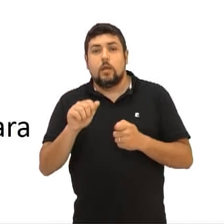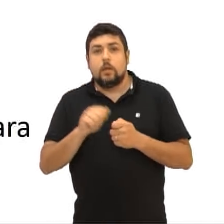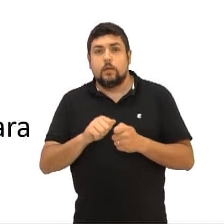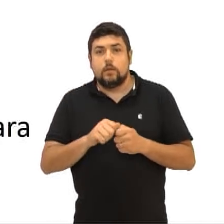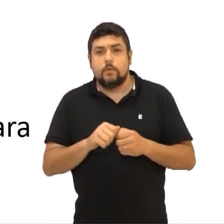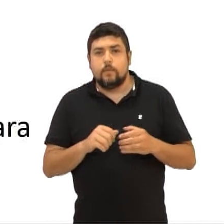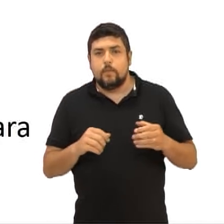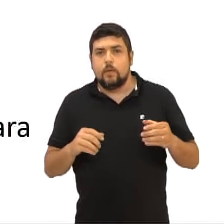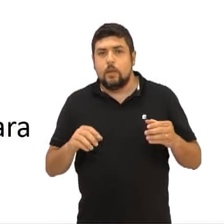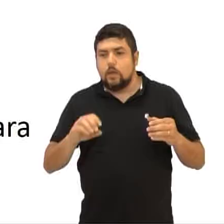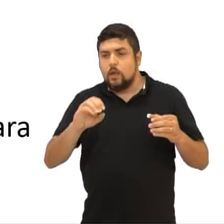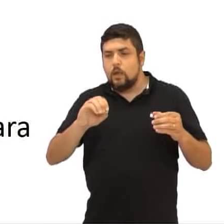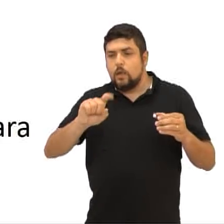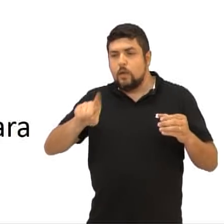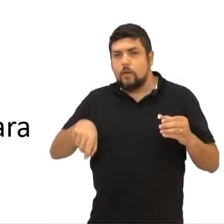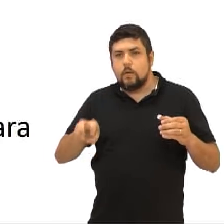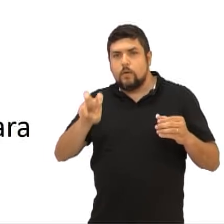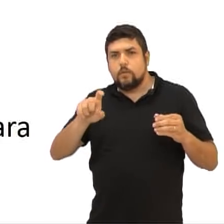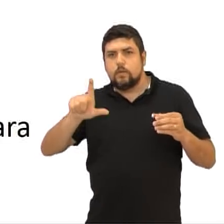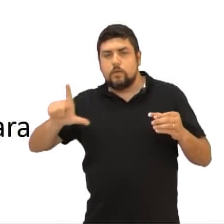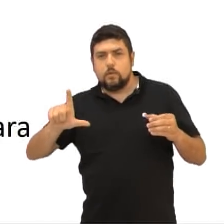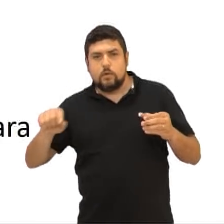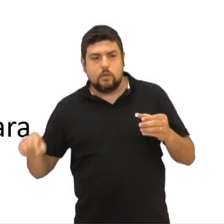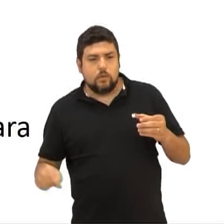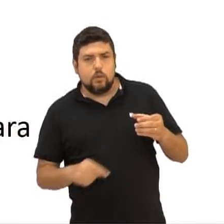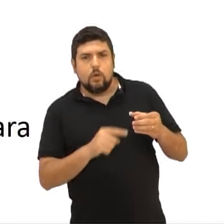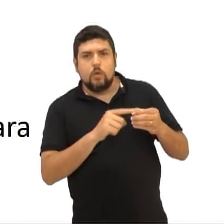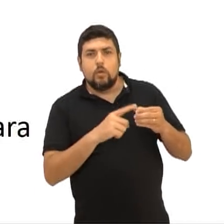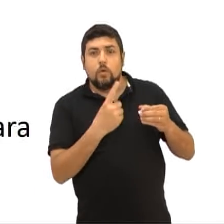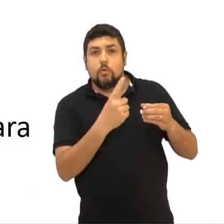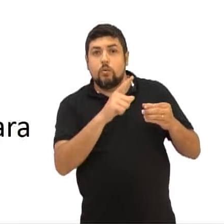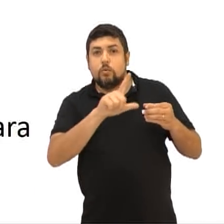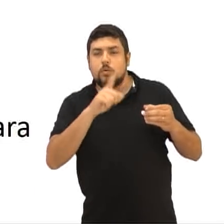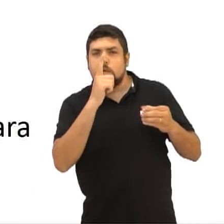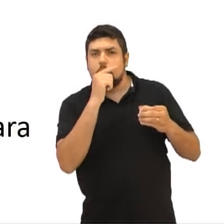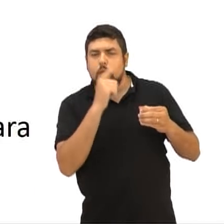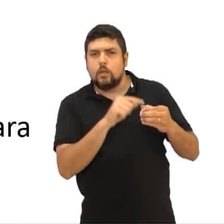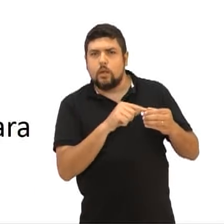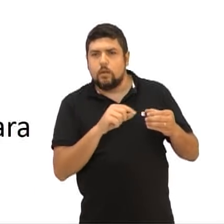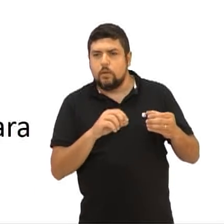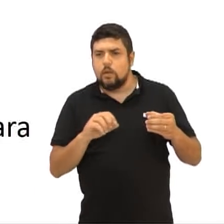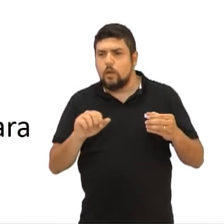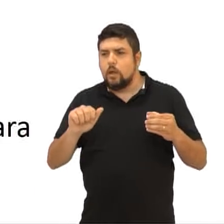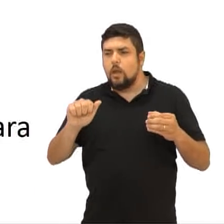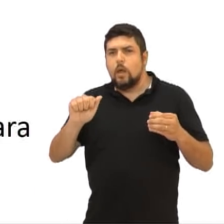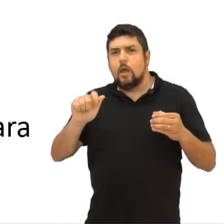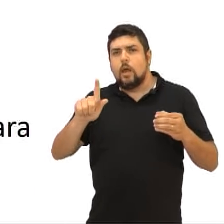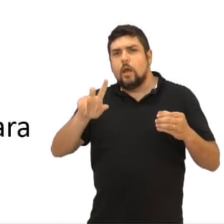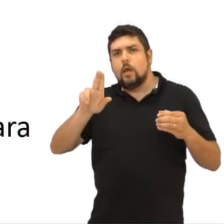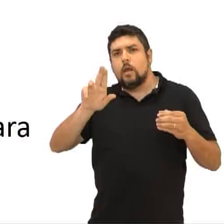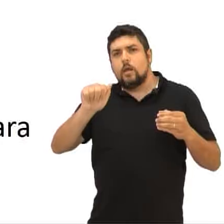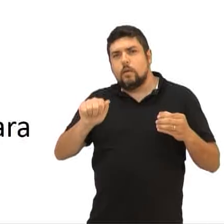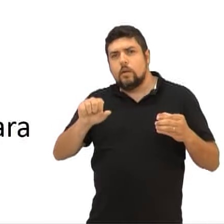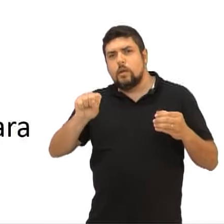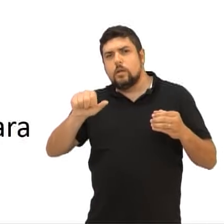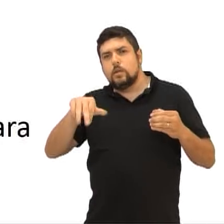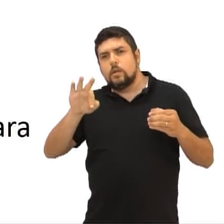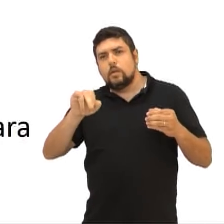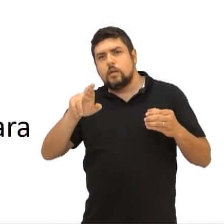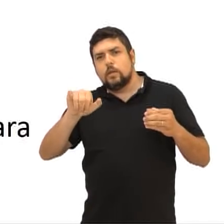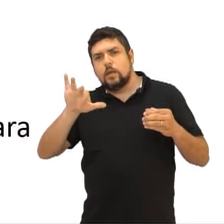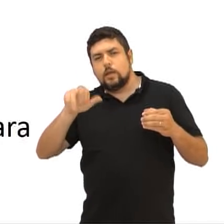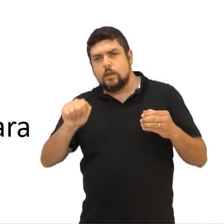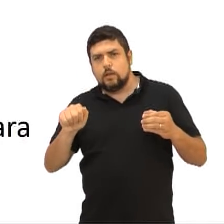água sanitária em 1 litro de água. Essa é uma mistura recomendada para borrifar plantas